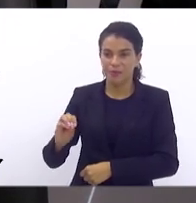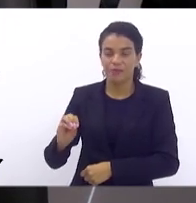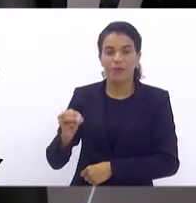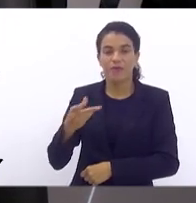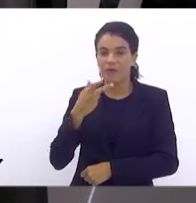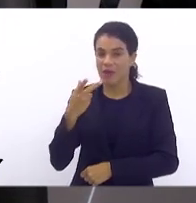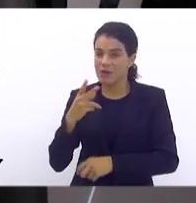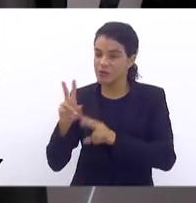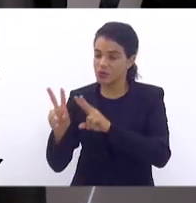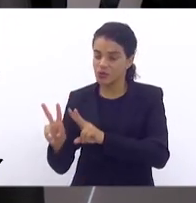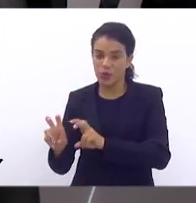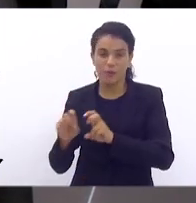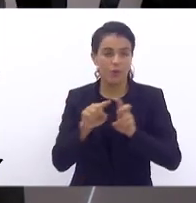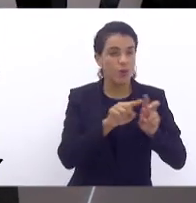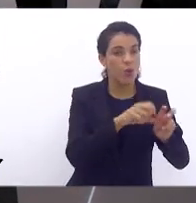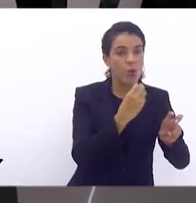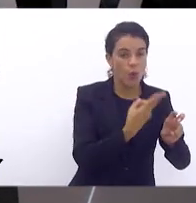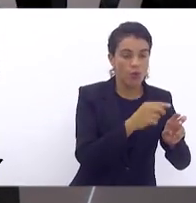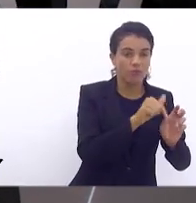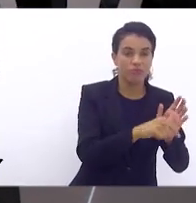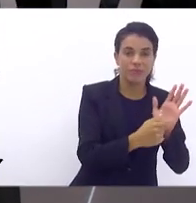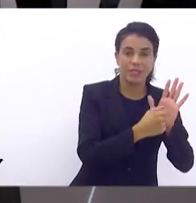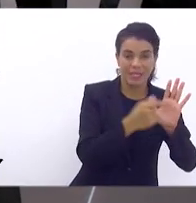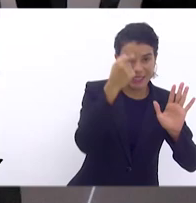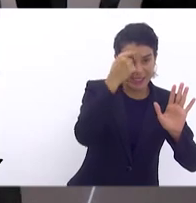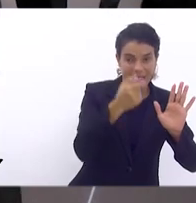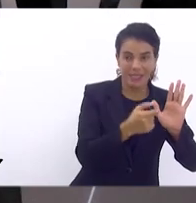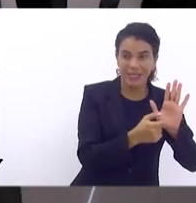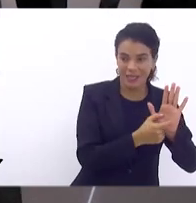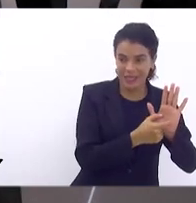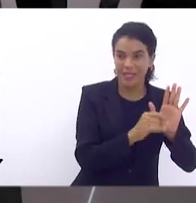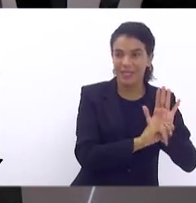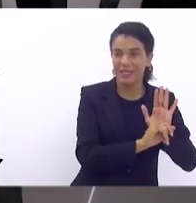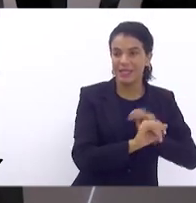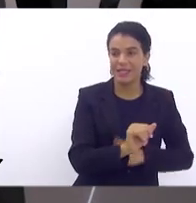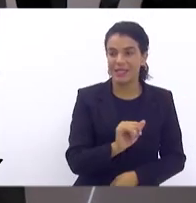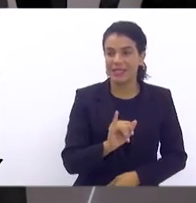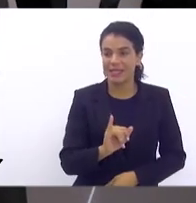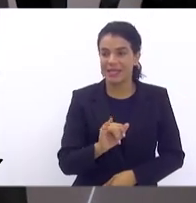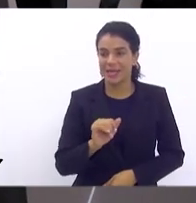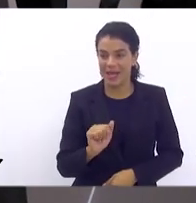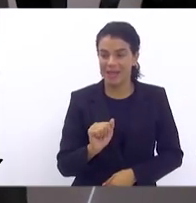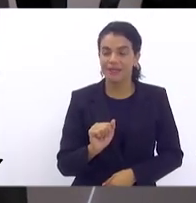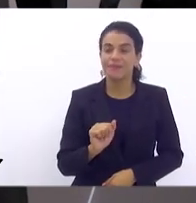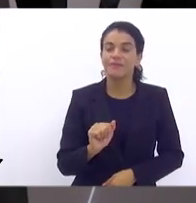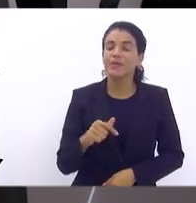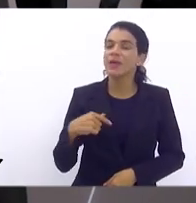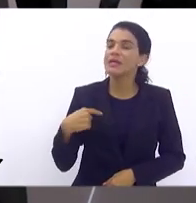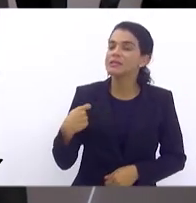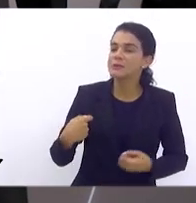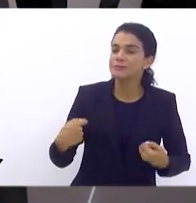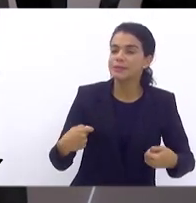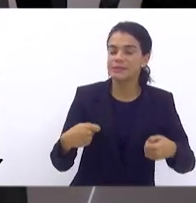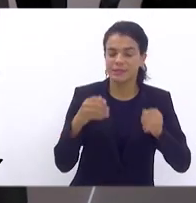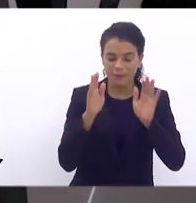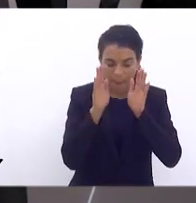algoritmo ou de Inteligência Artificial a grande é questão que a gente precisa